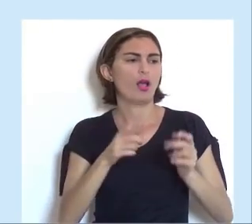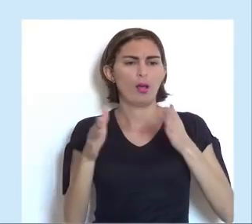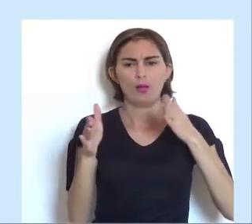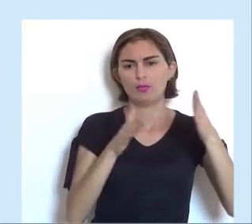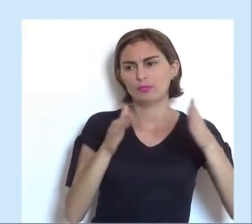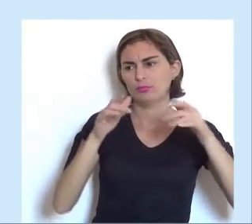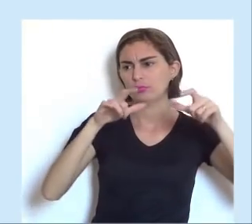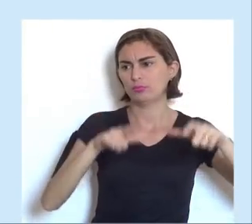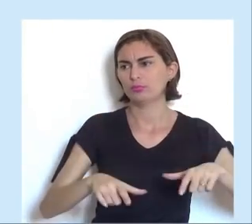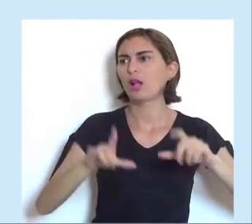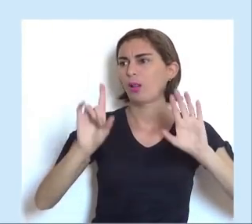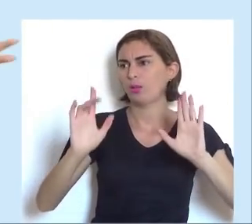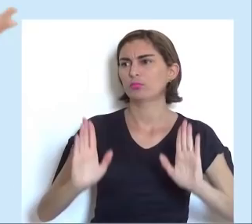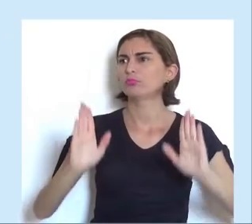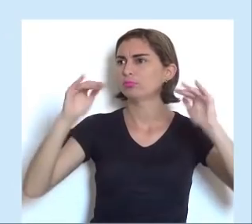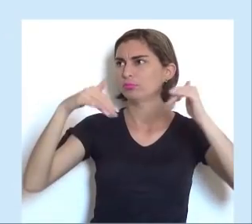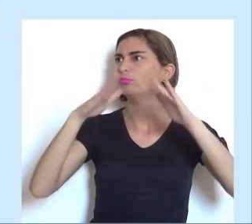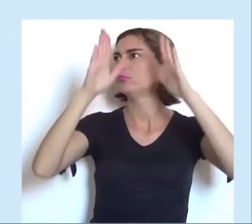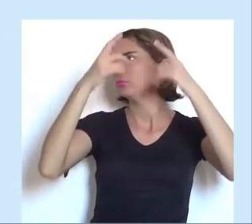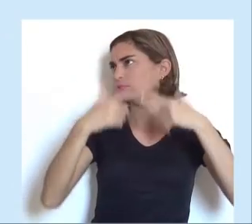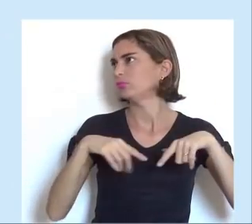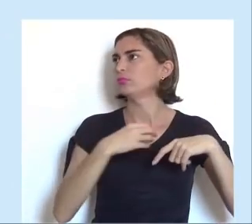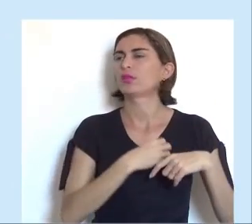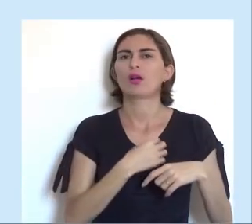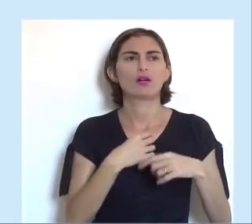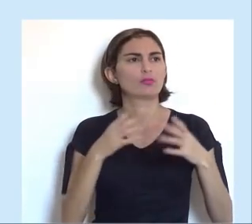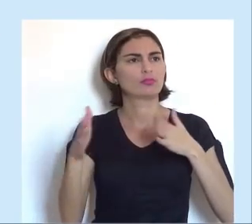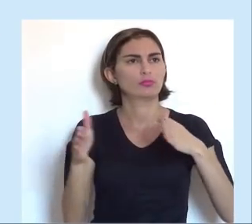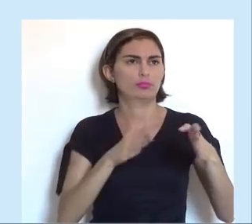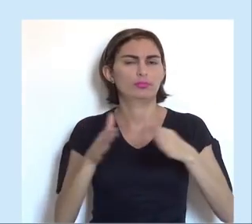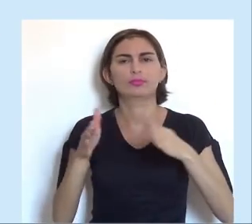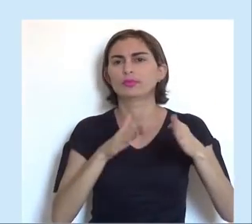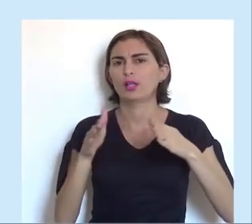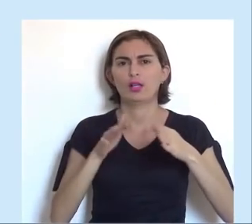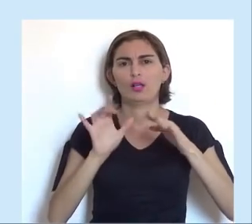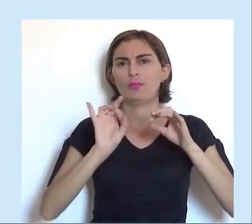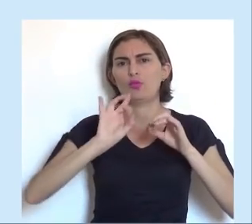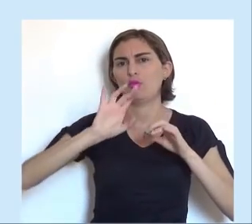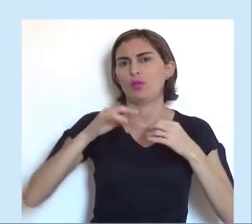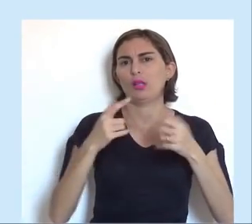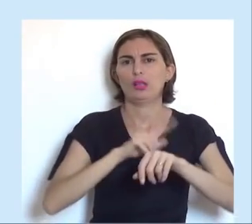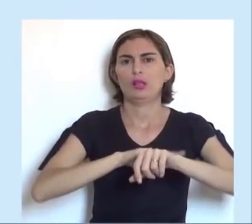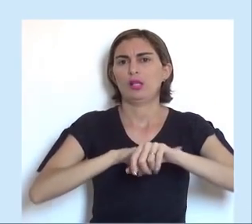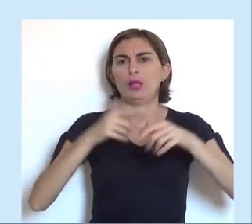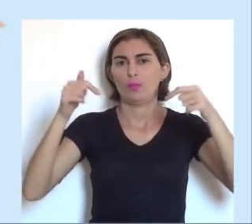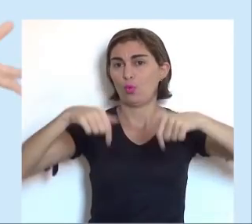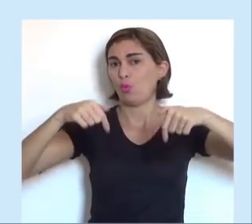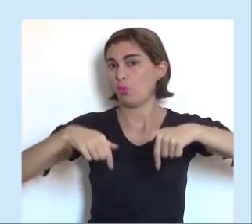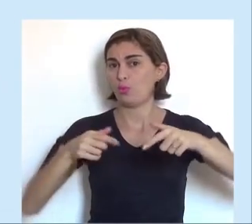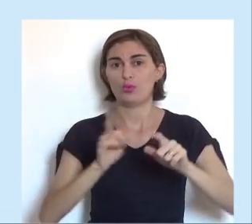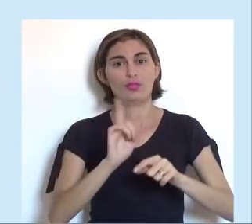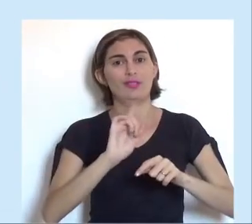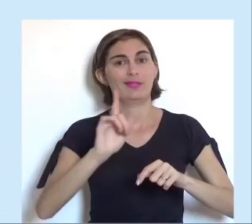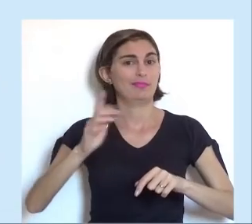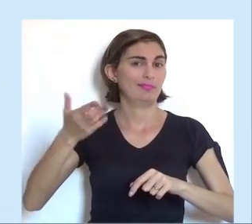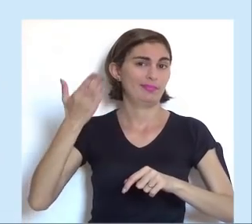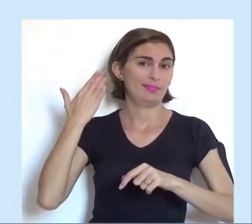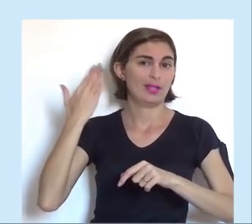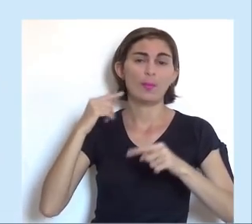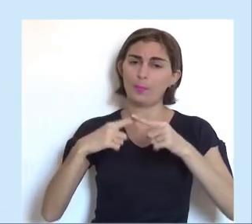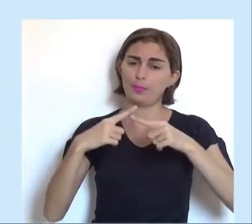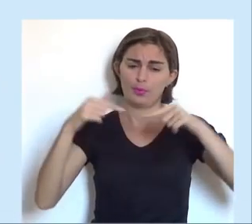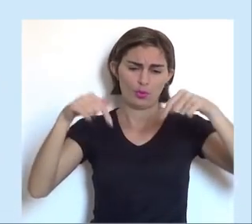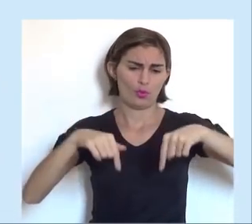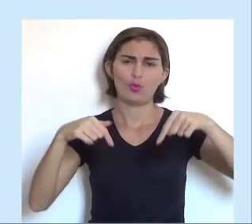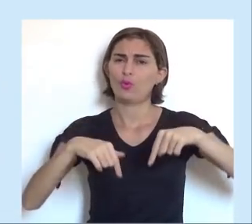da situação talvez seja o reino onde eles vivem. E o tempo talvez não seja exatamente o tempo em que a gente vive hoje,